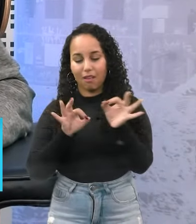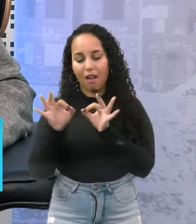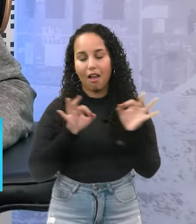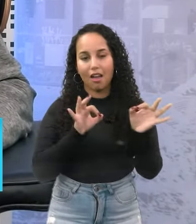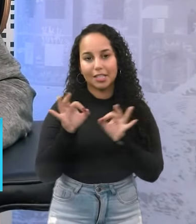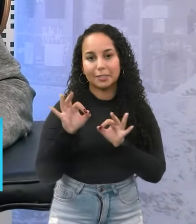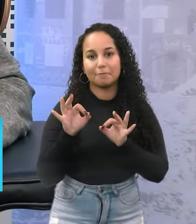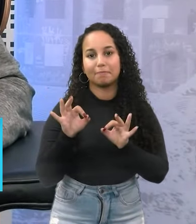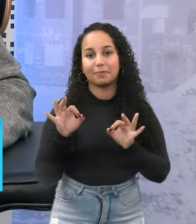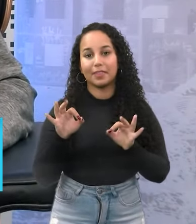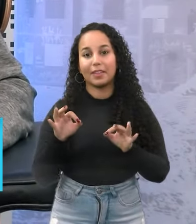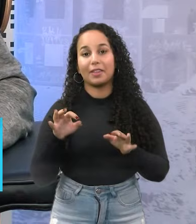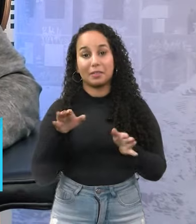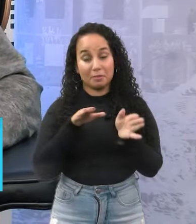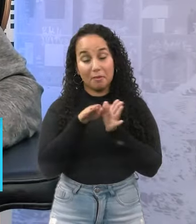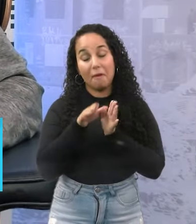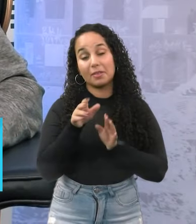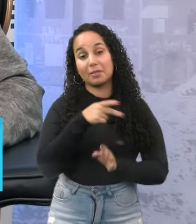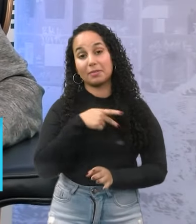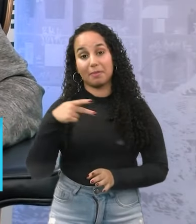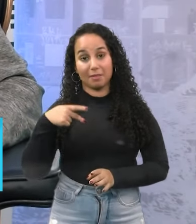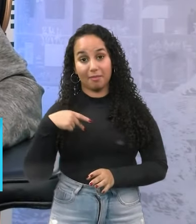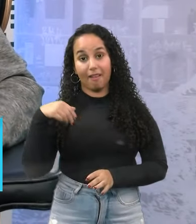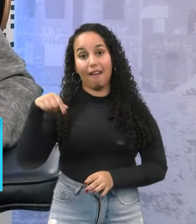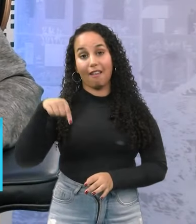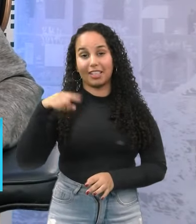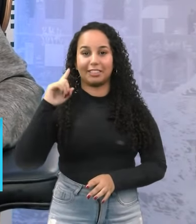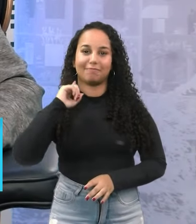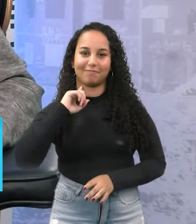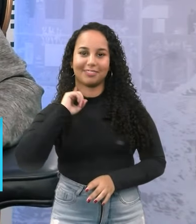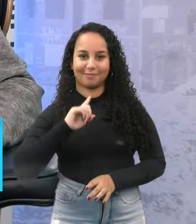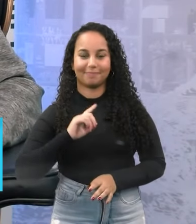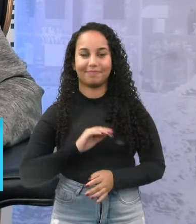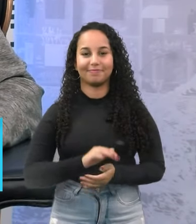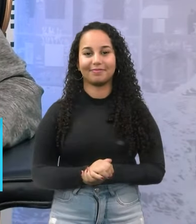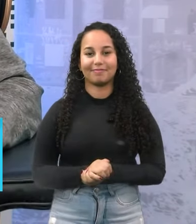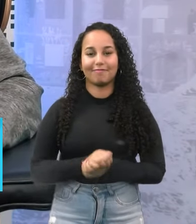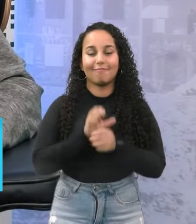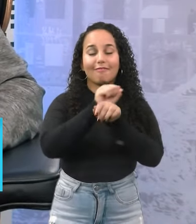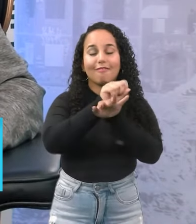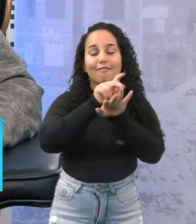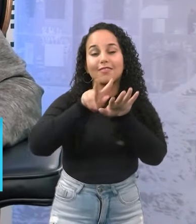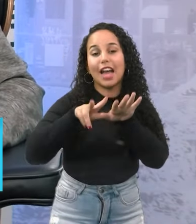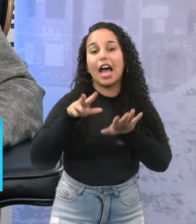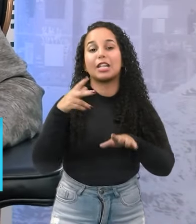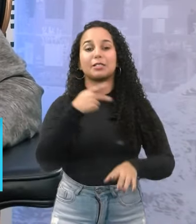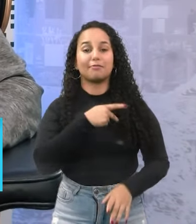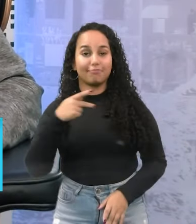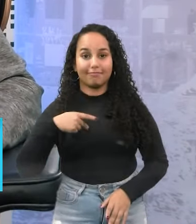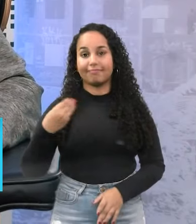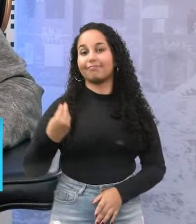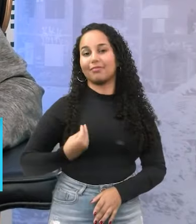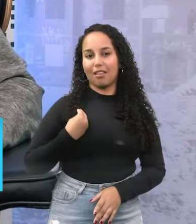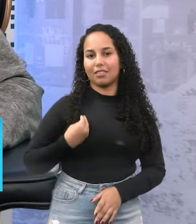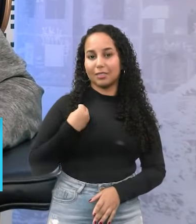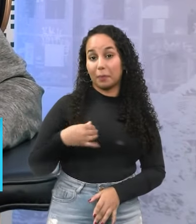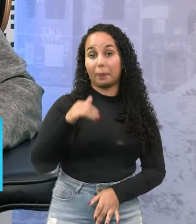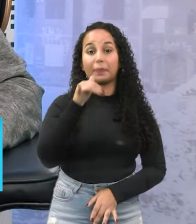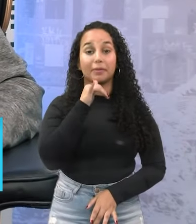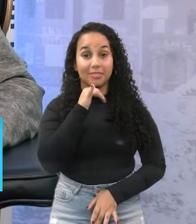Gerais, em que eu sou presidente, o pastor Antônio Carlos, o pastor Wesley Charles e muitos